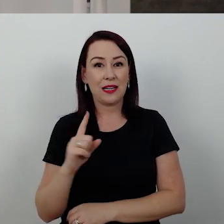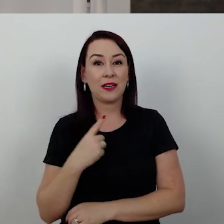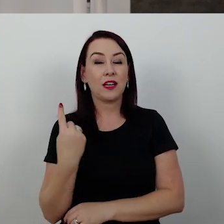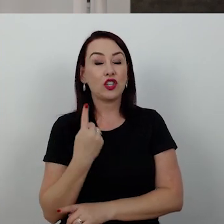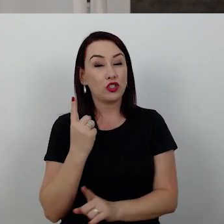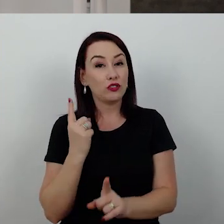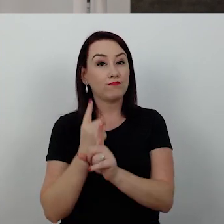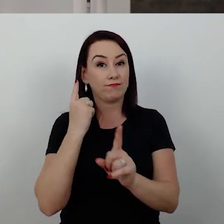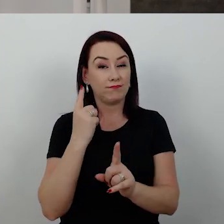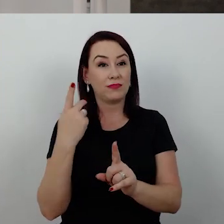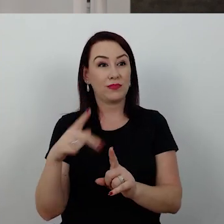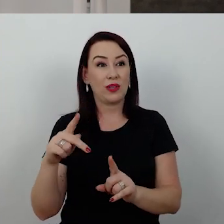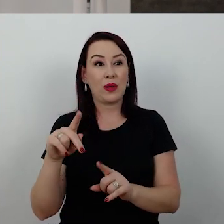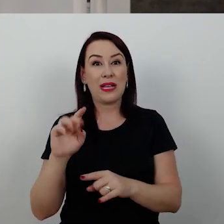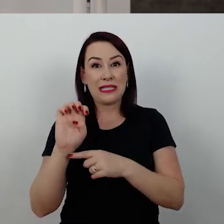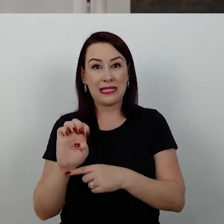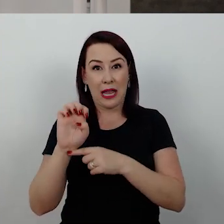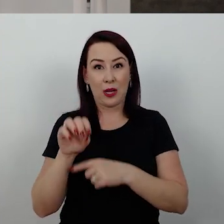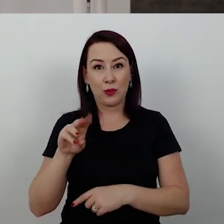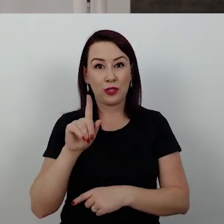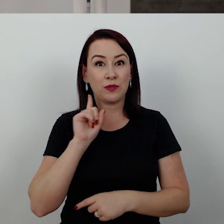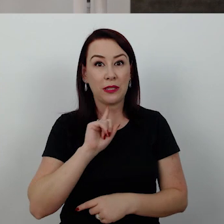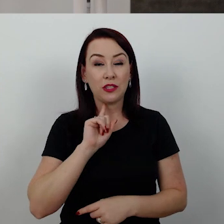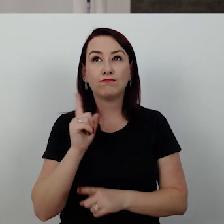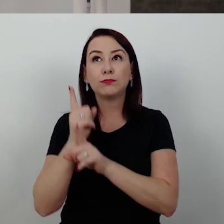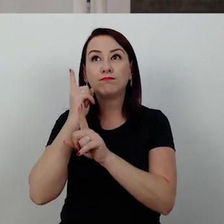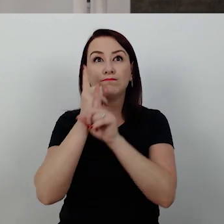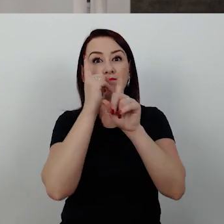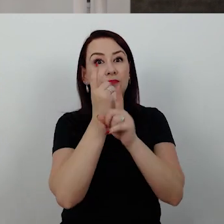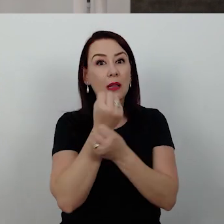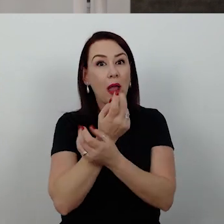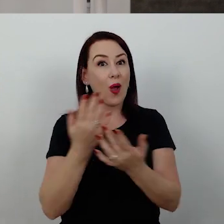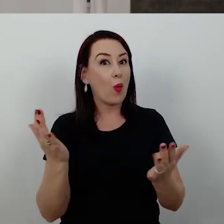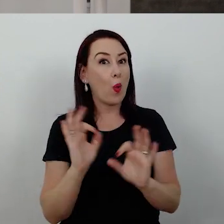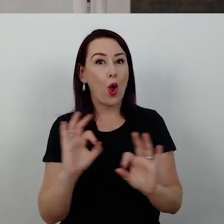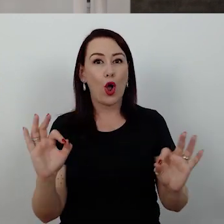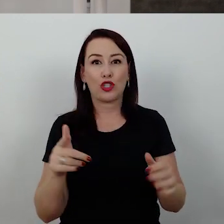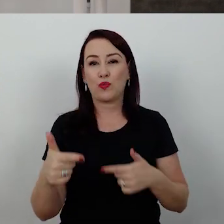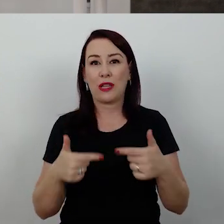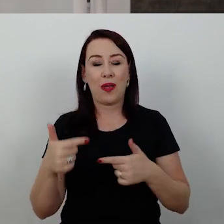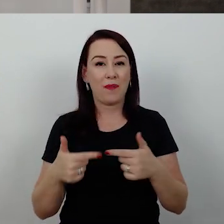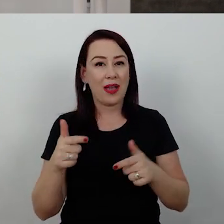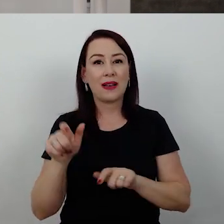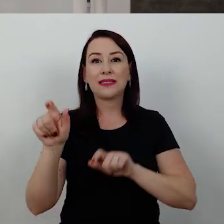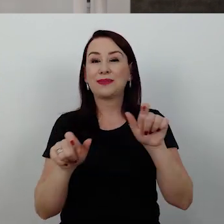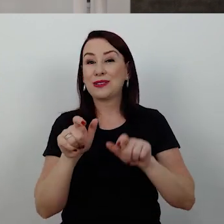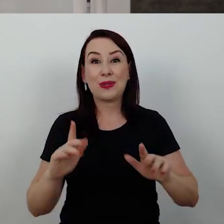regiões do estado trabalhos que a gente não conhecia e que são ótimos, né? E